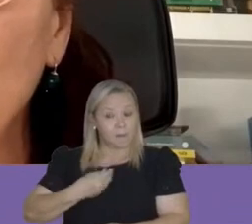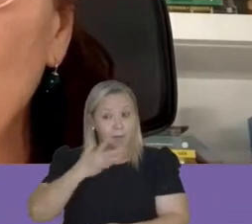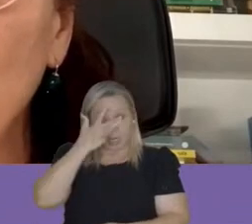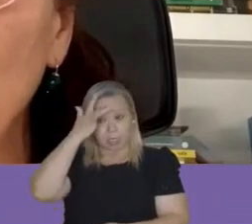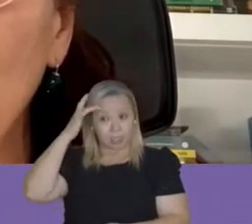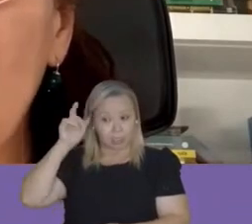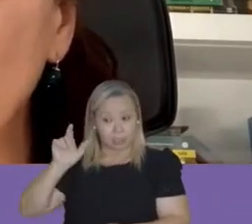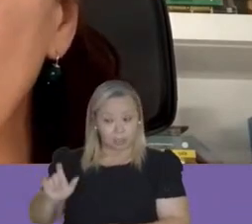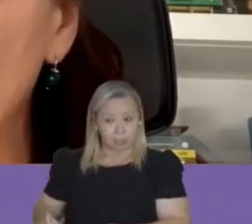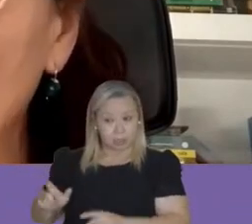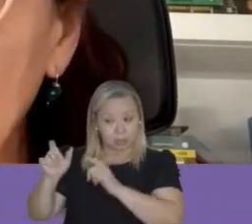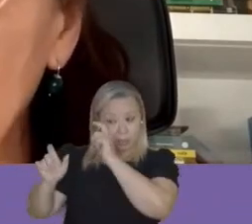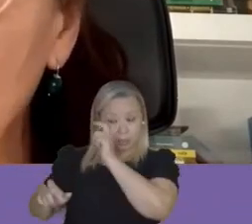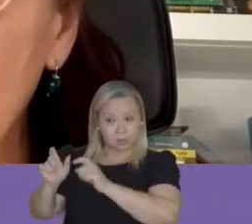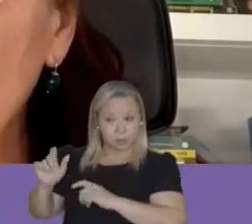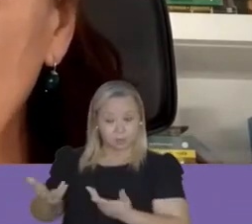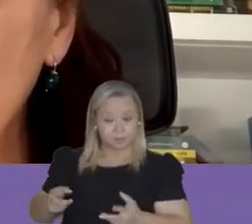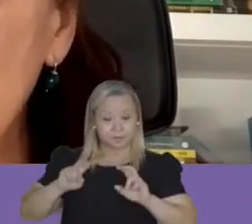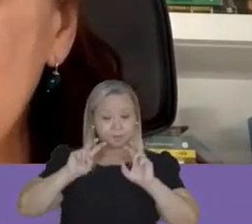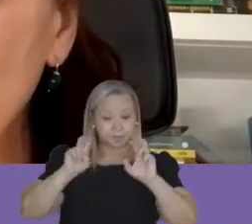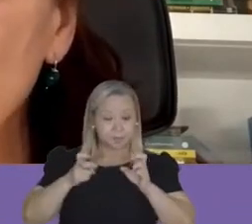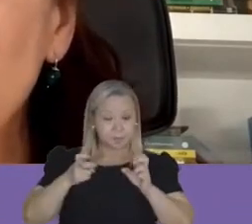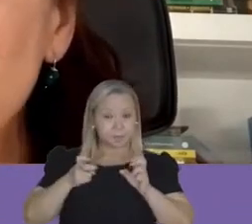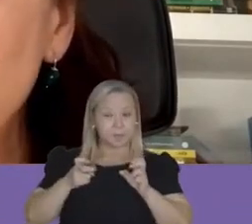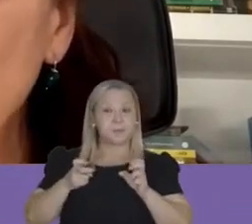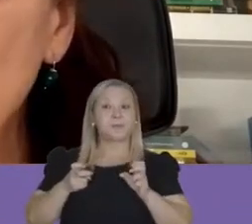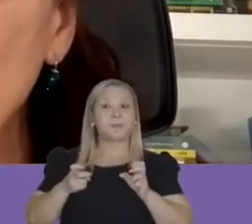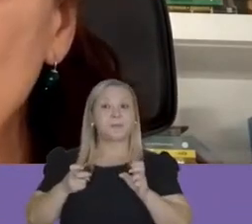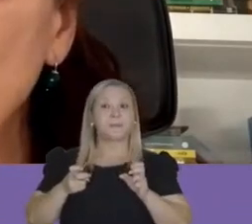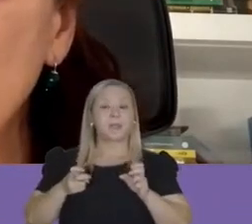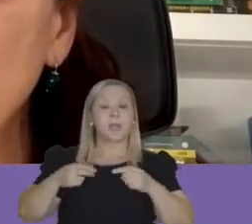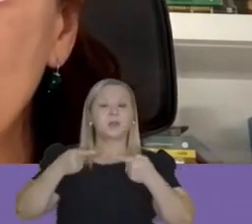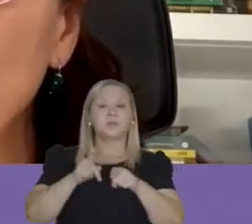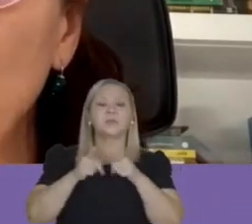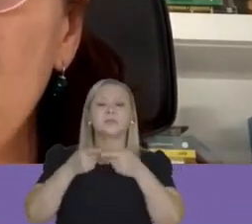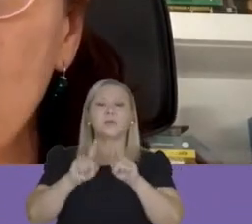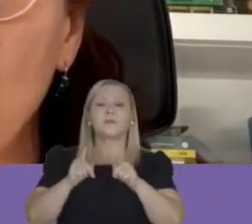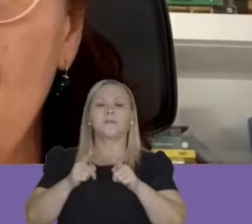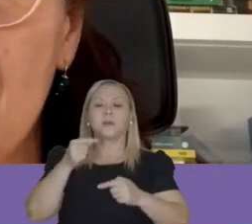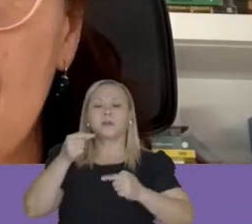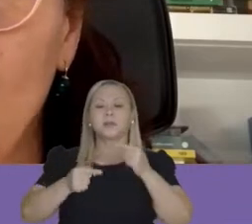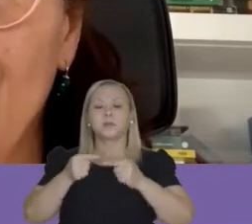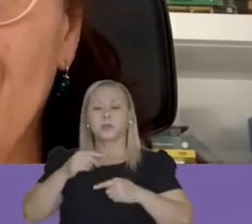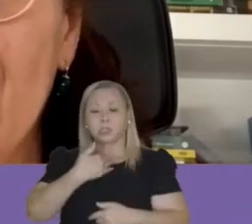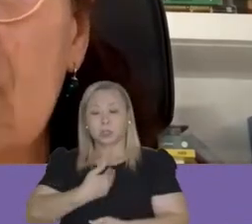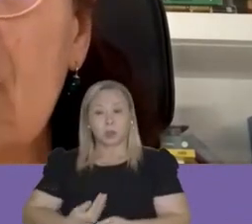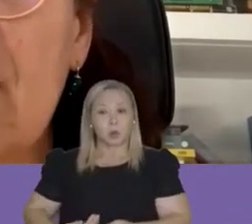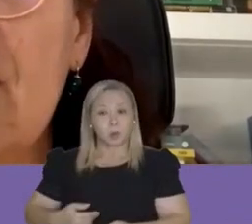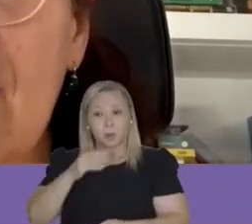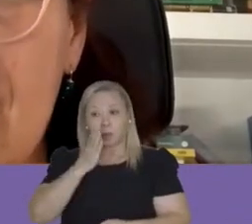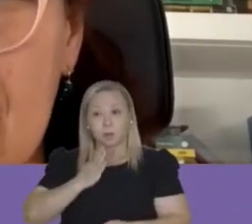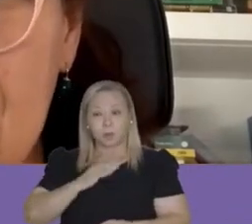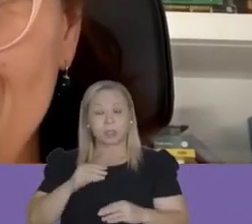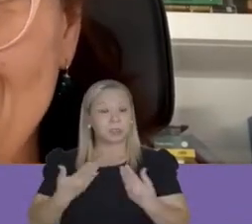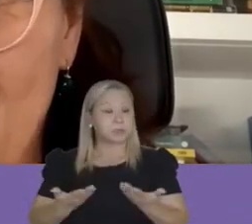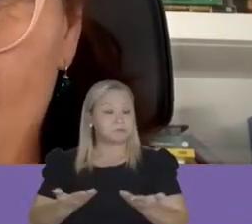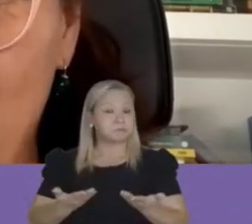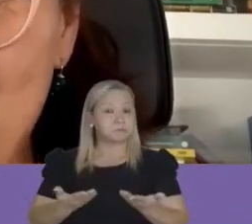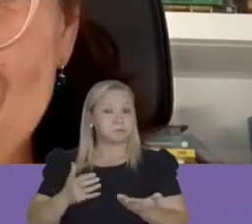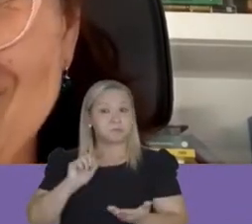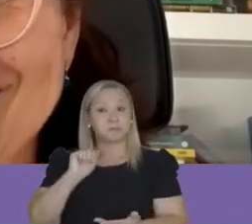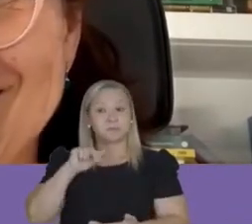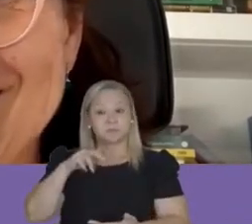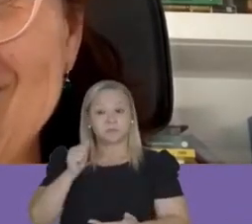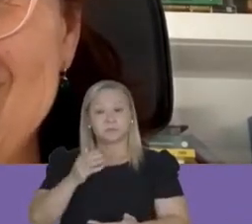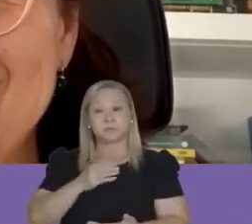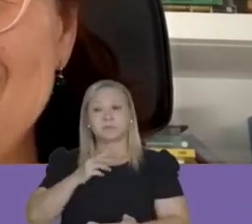falassem sobre o futuro, tendo em conta, e repito, os desafios das políticas públicas no Brasil. Ana Rita, é